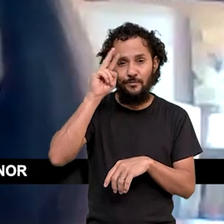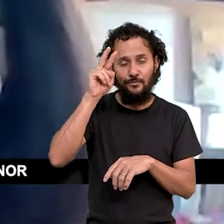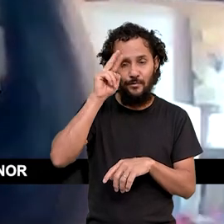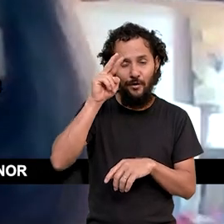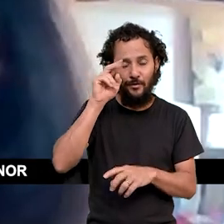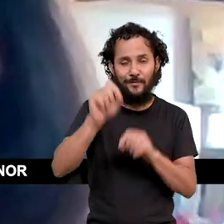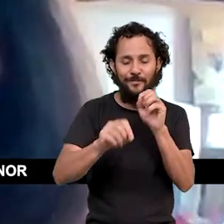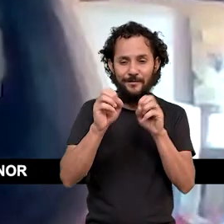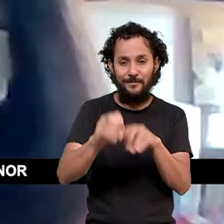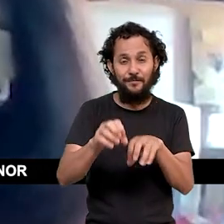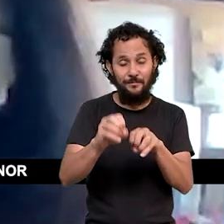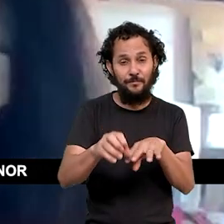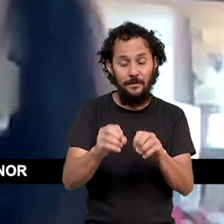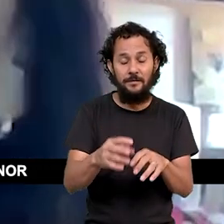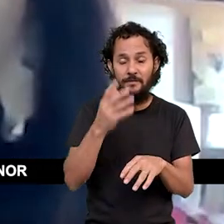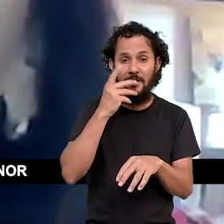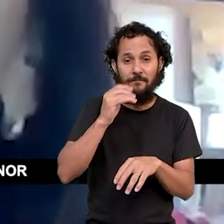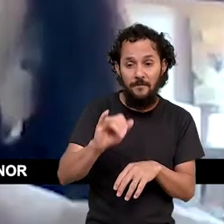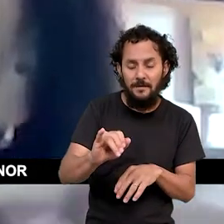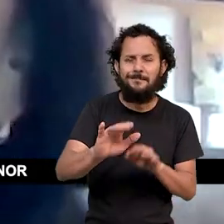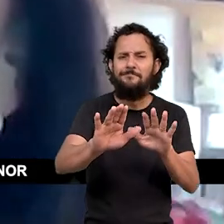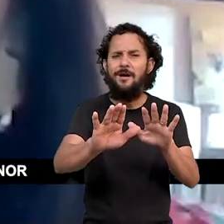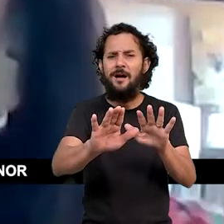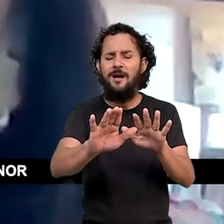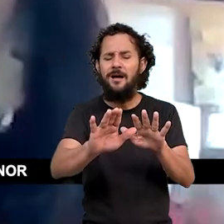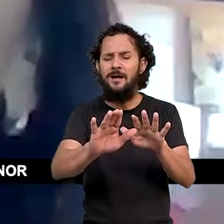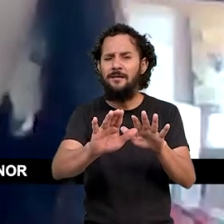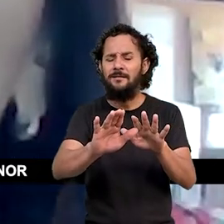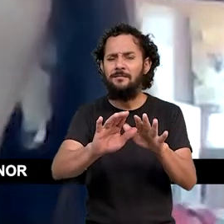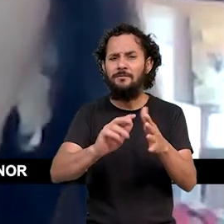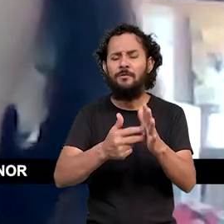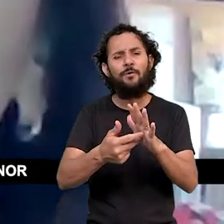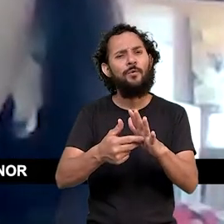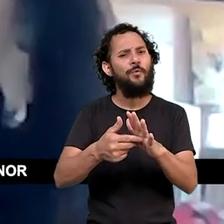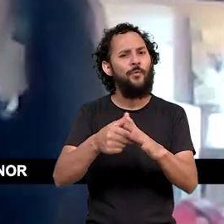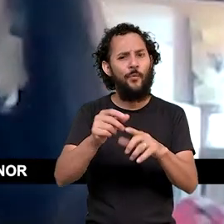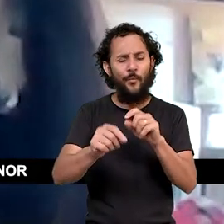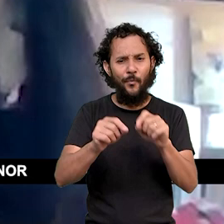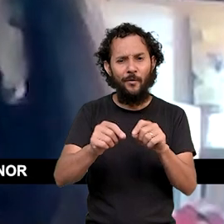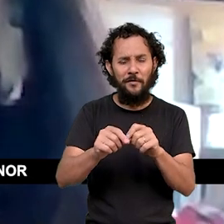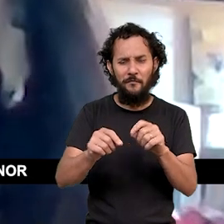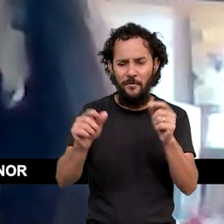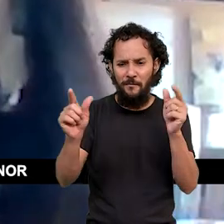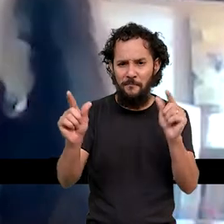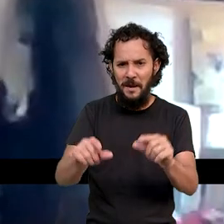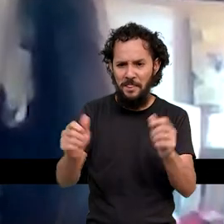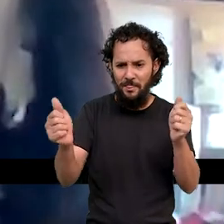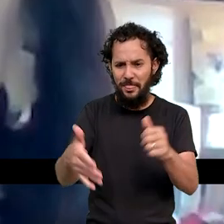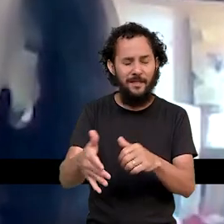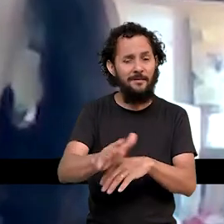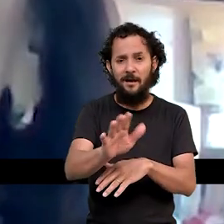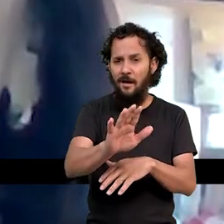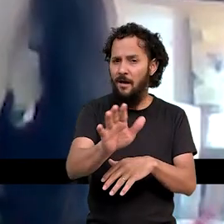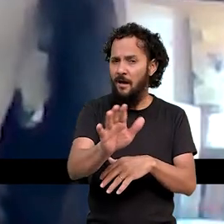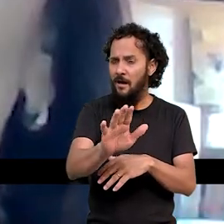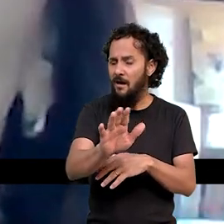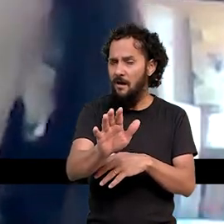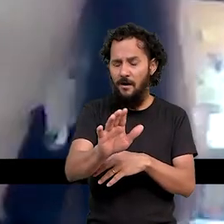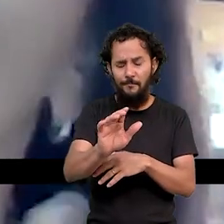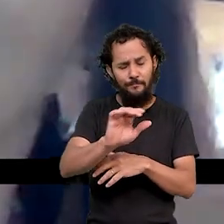história da educação da infância, mas nem por isso é um pouco menor, pelo